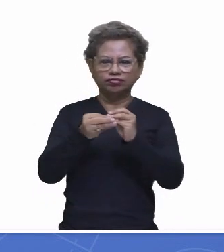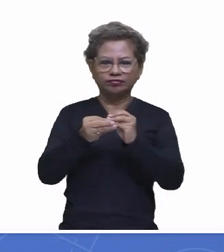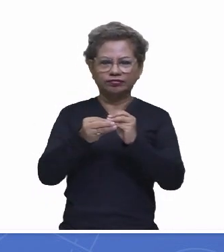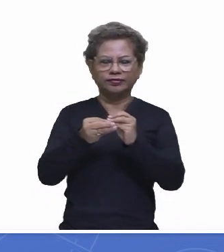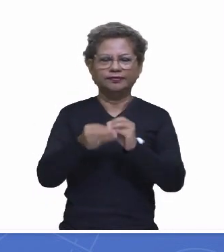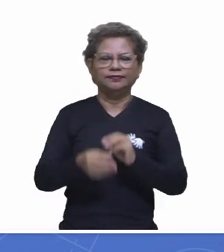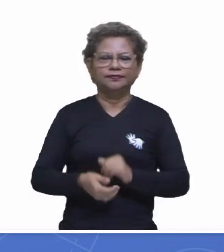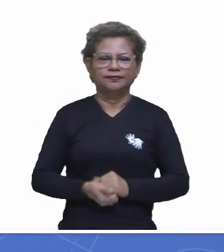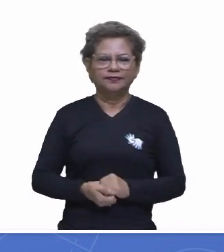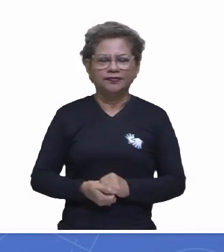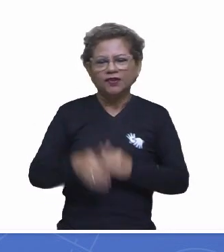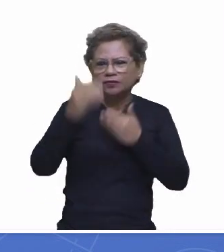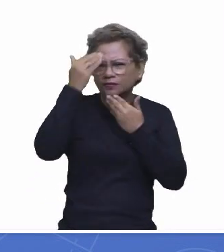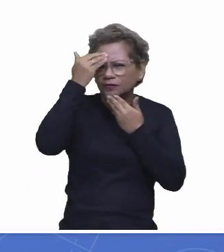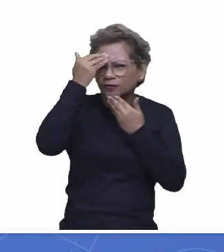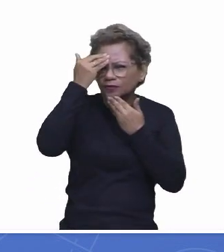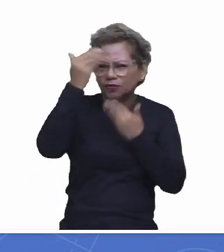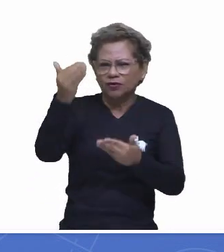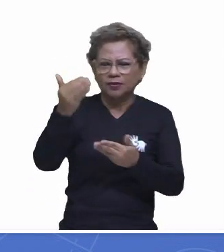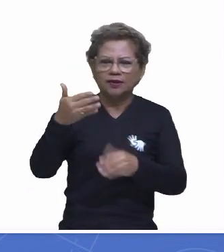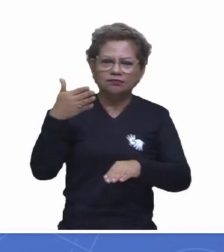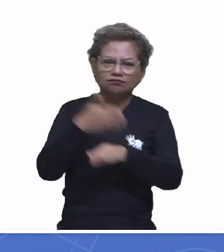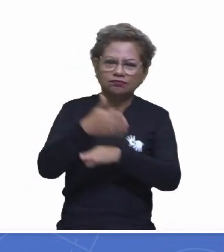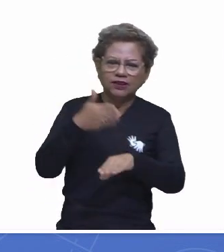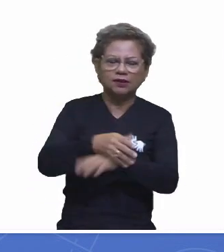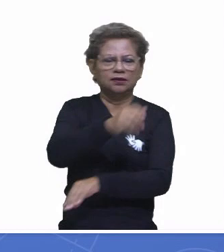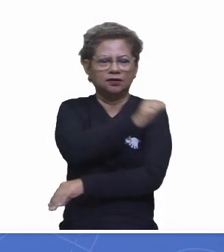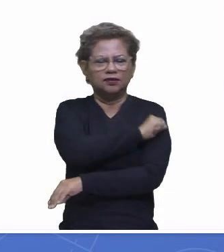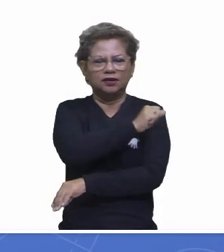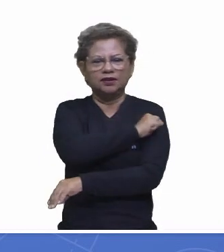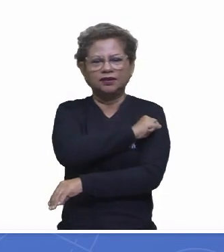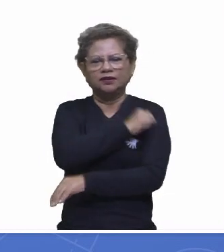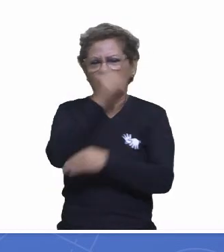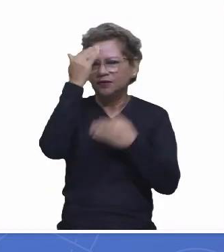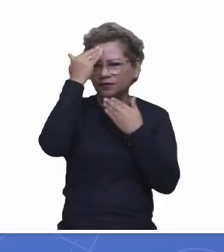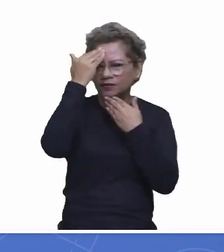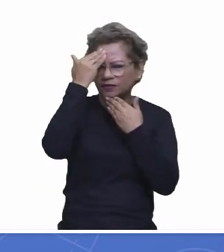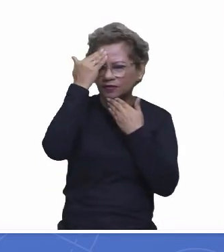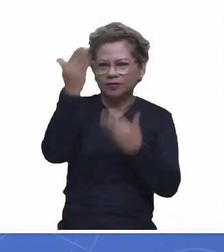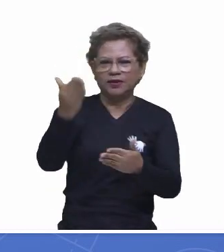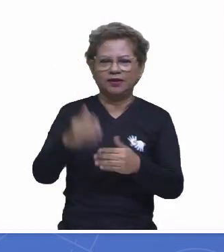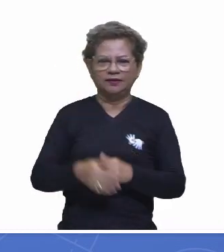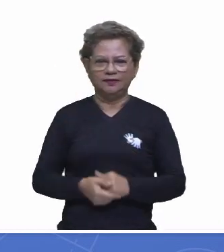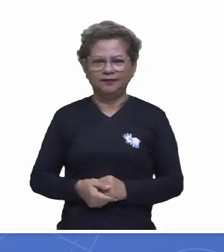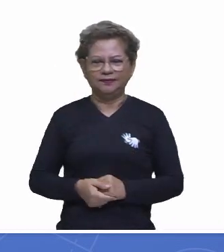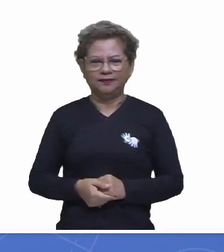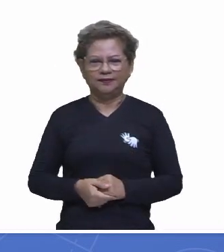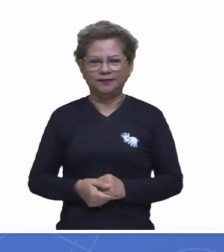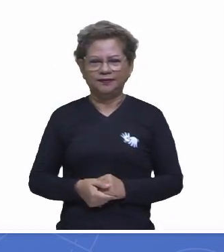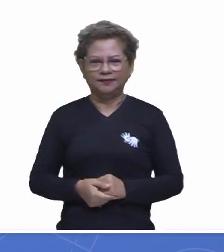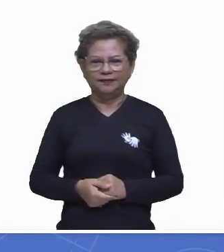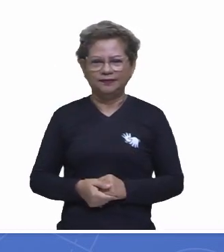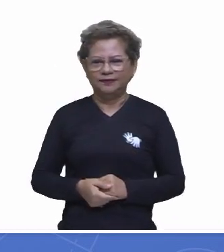Ok? Agradeço a participação de todos e agora vocês continuam com o Exercitando.